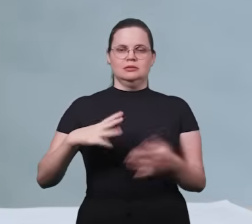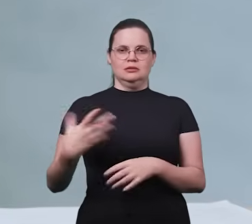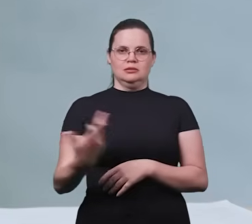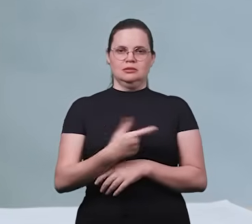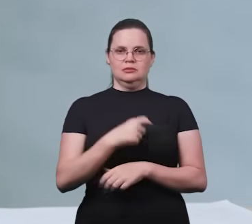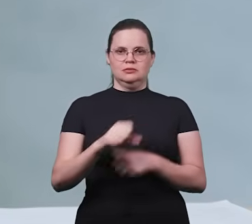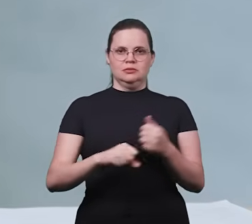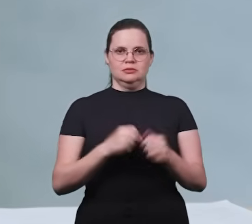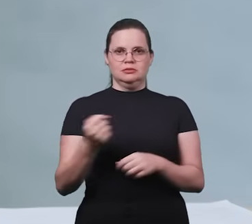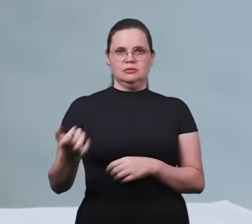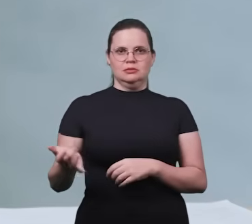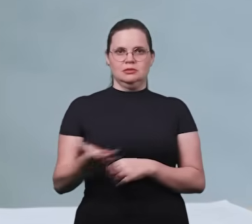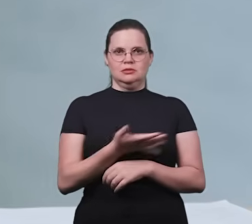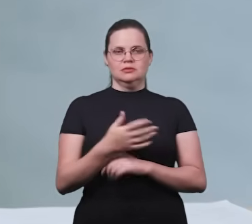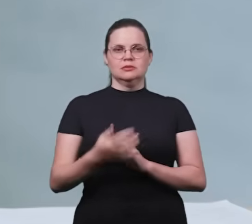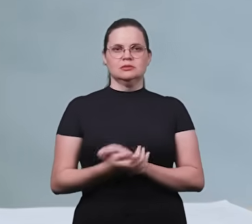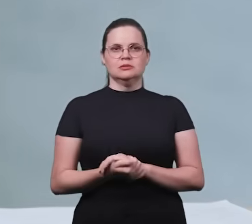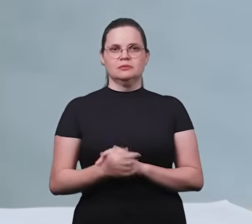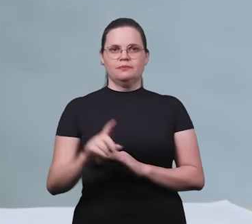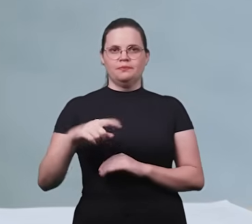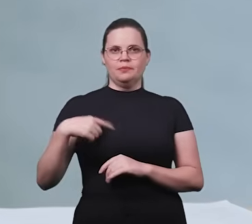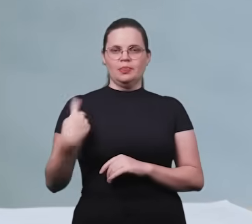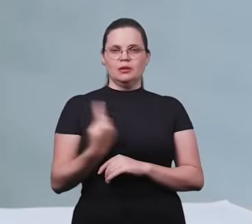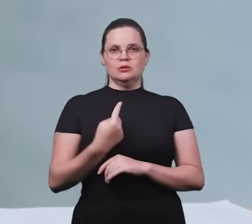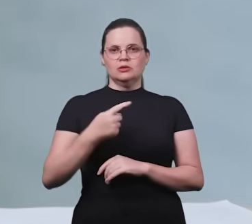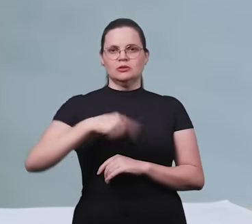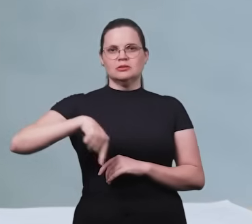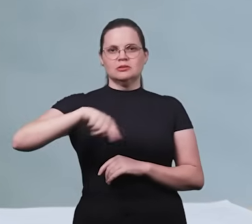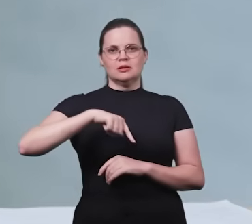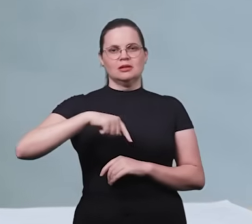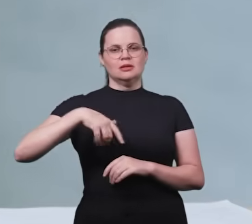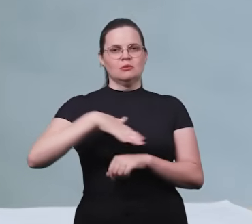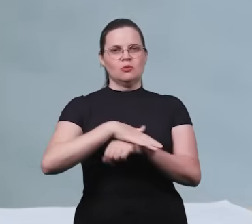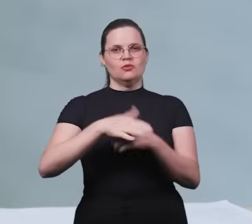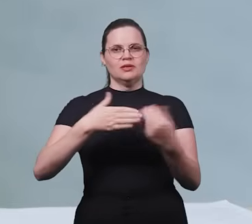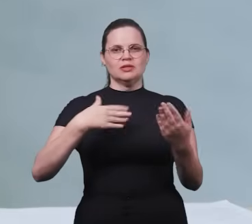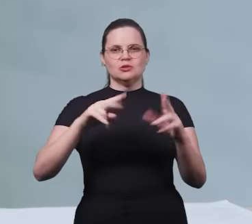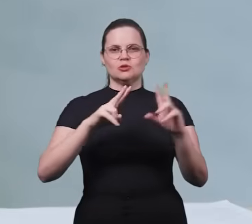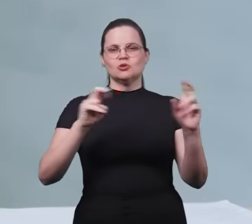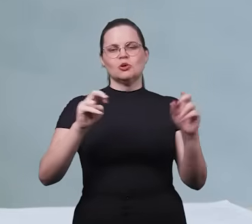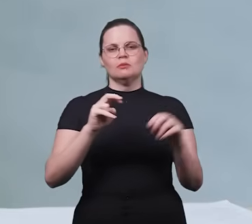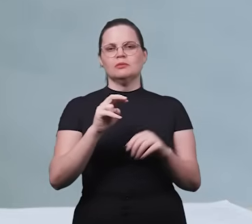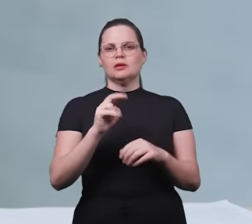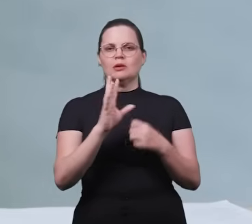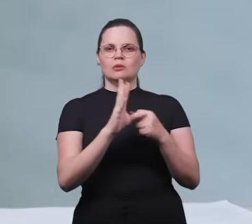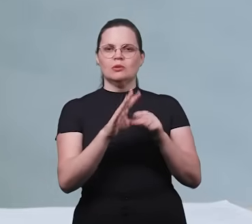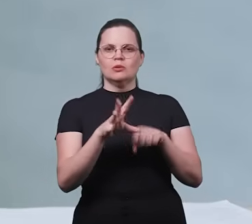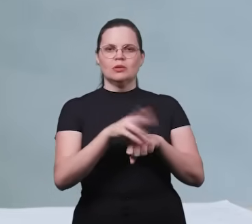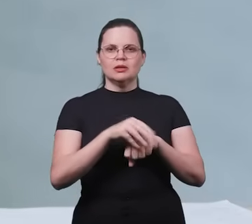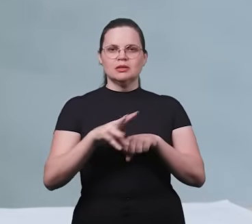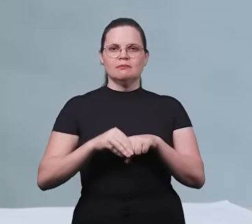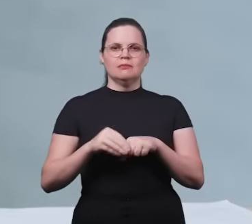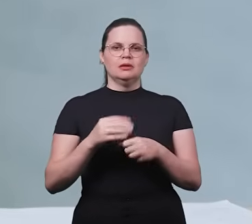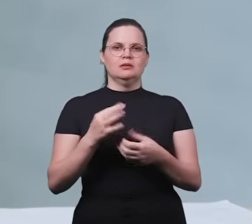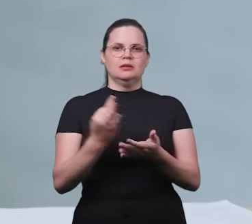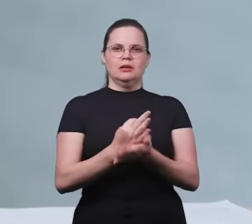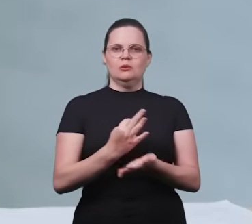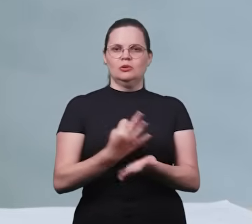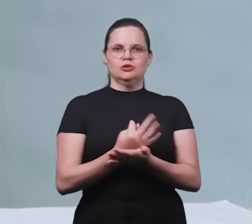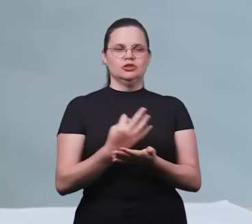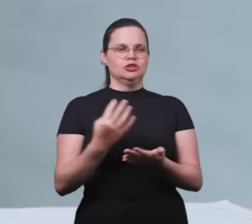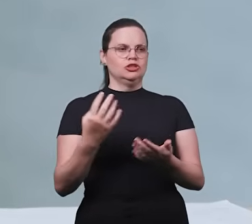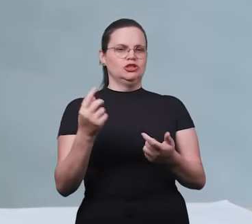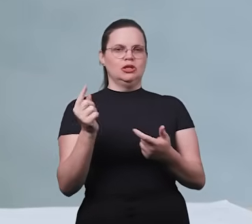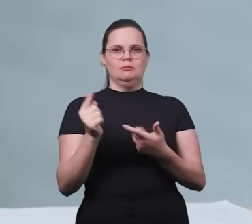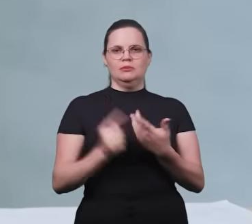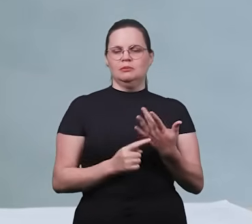aqui de retórica humana, né, de conhecimento teológico, filosófico, escatológico, humano.